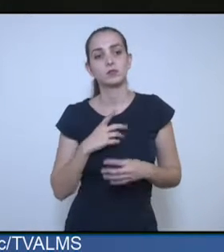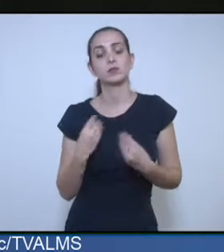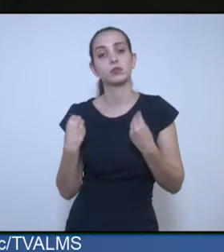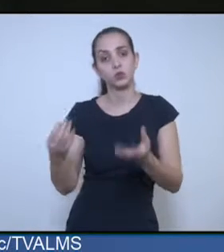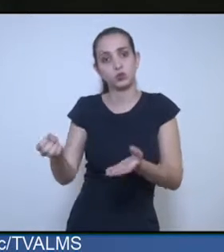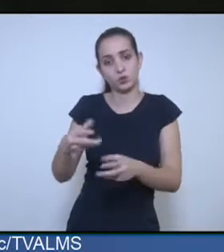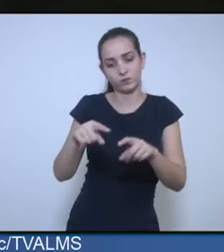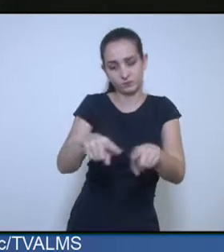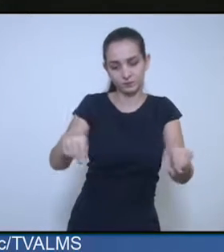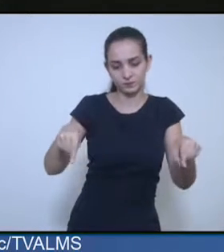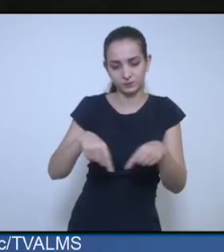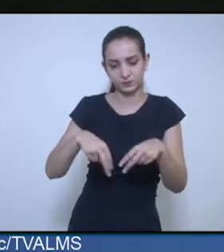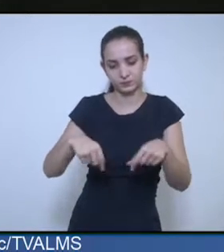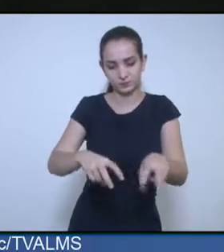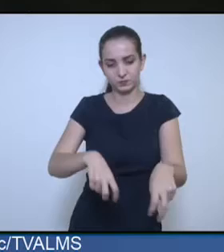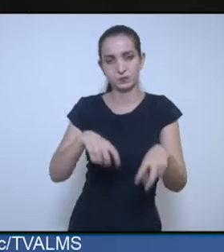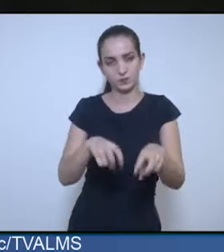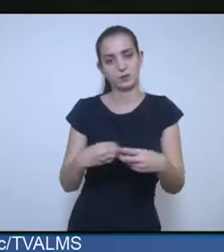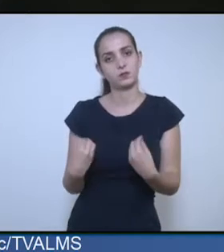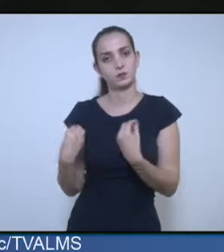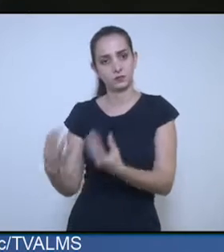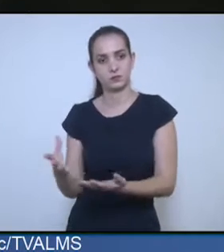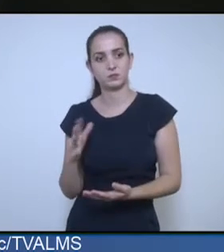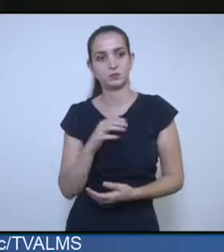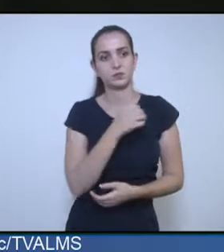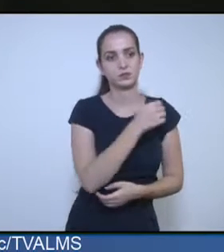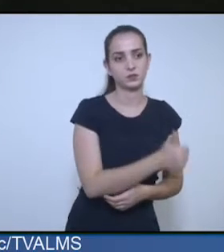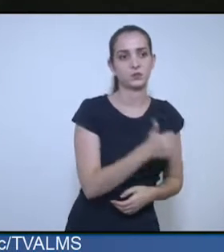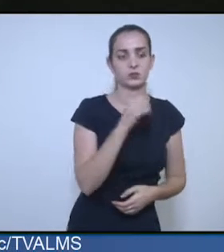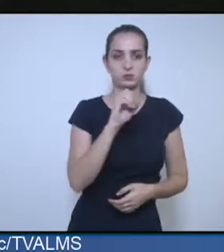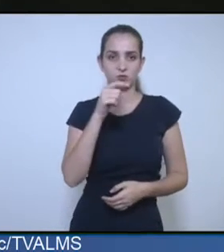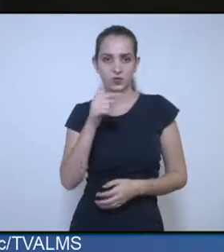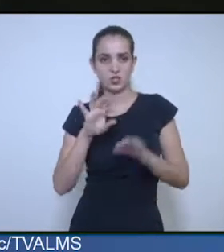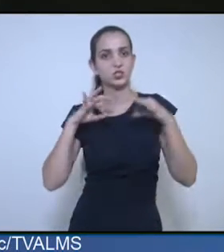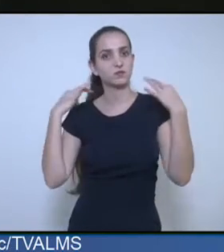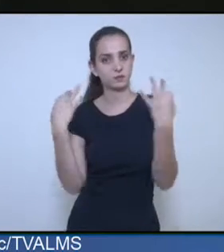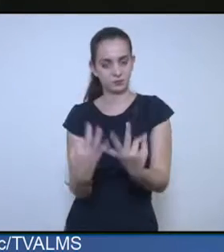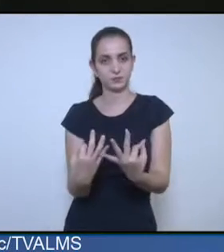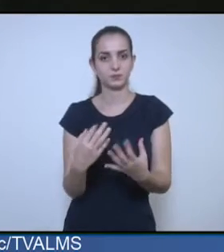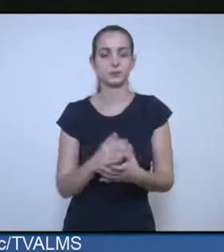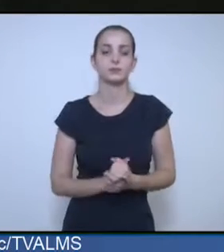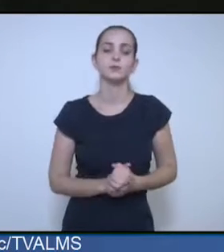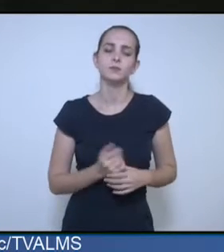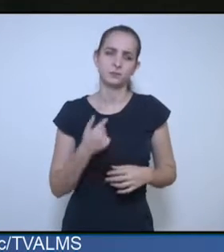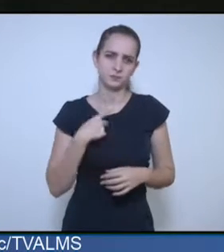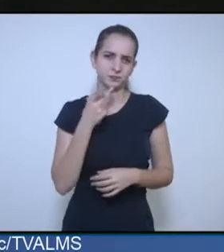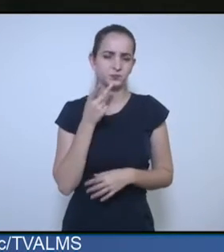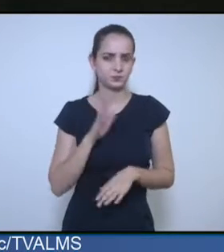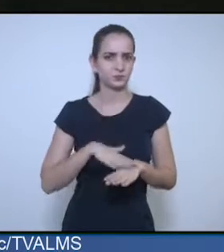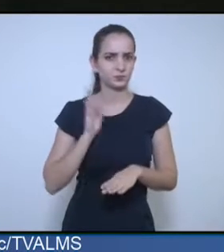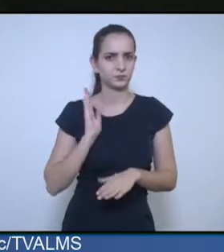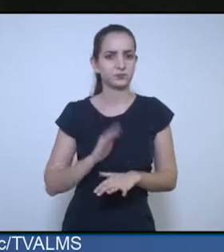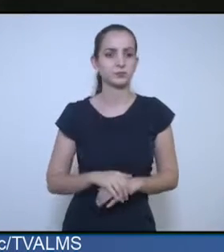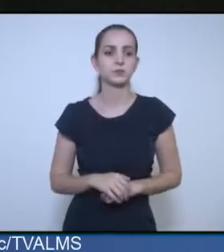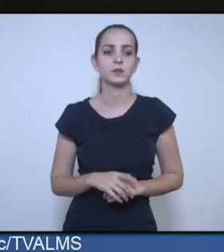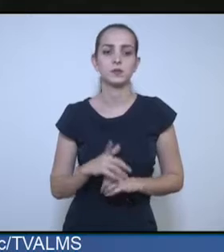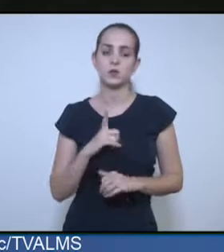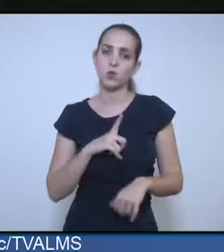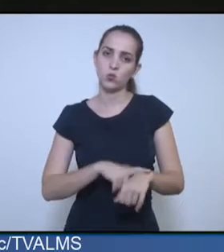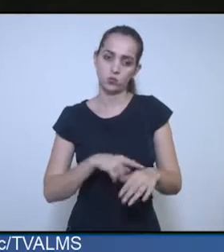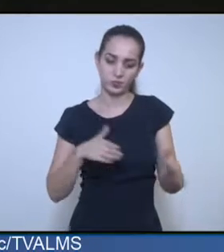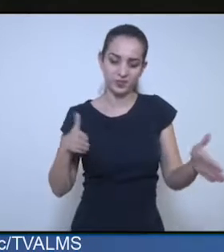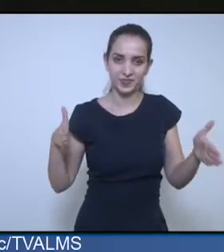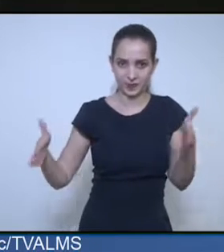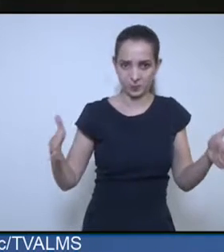de assentamento que beneficiaram nada mais, nada menos que 107 mil famílias. E eu digo mais, no